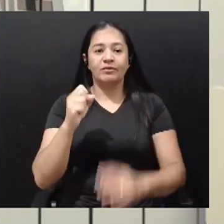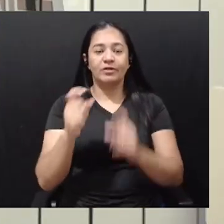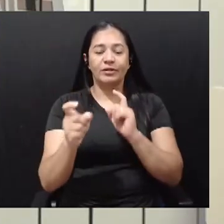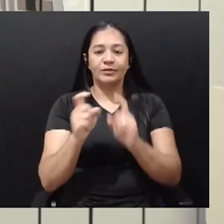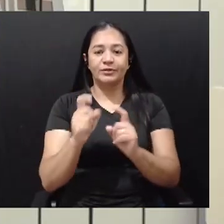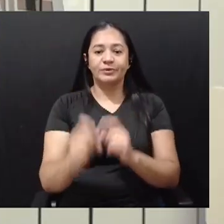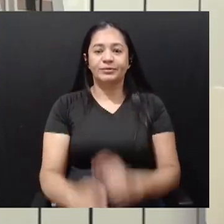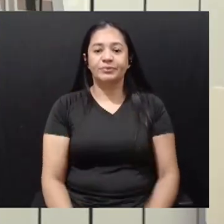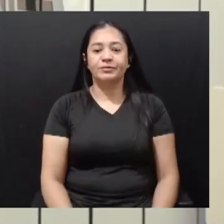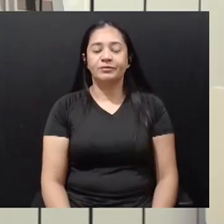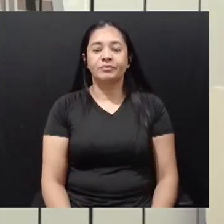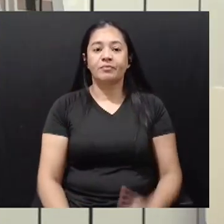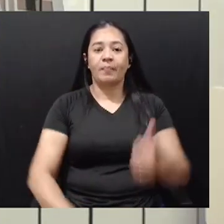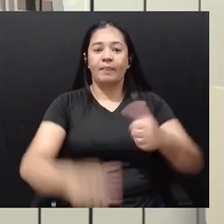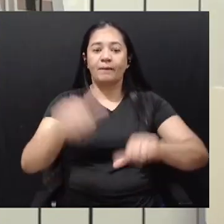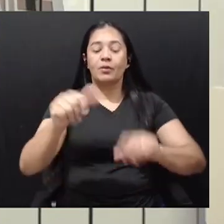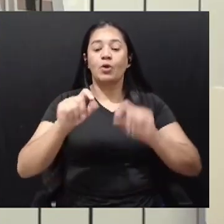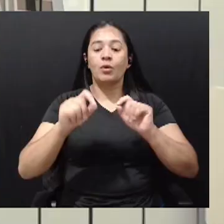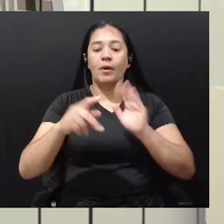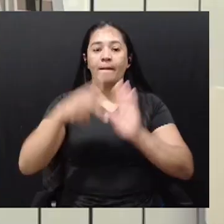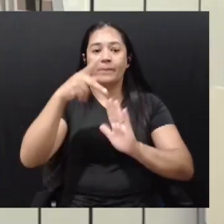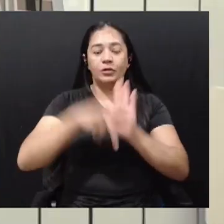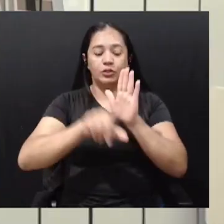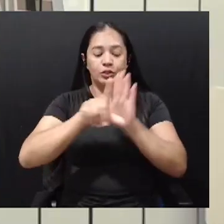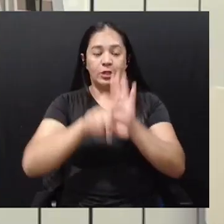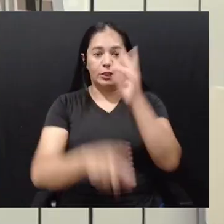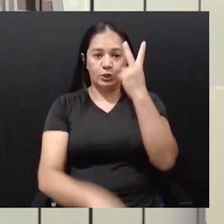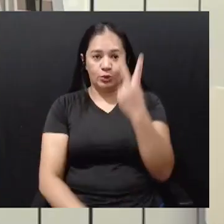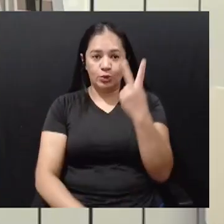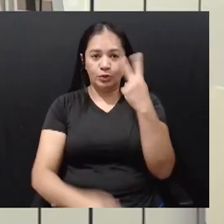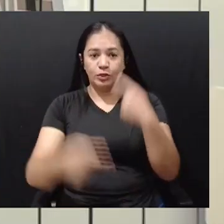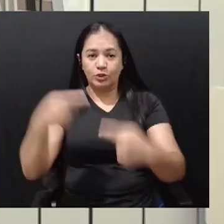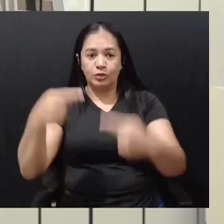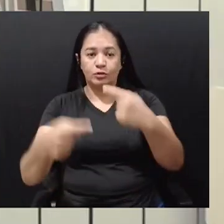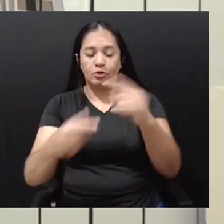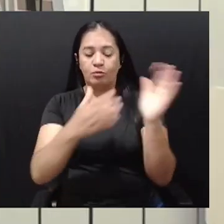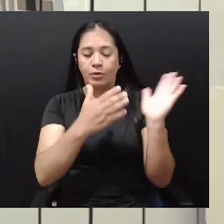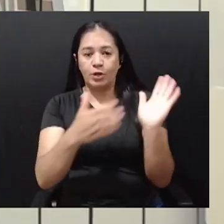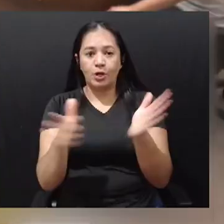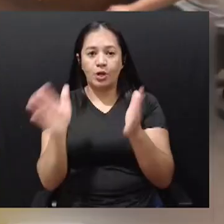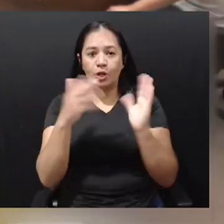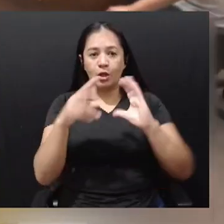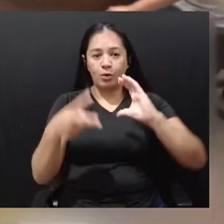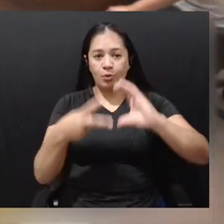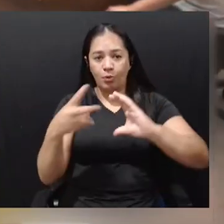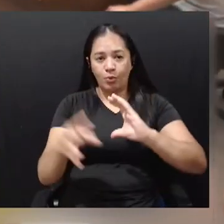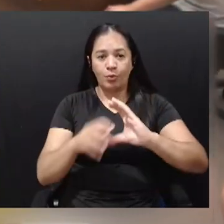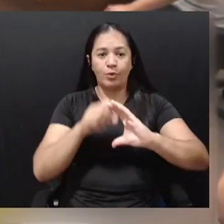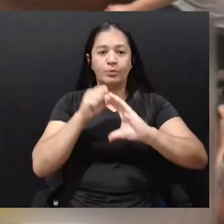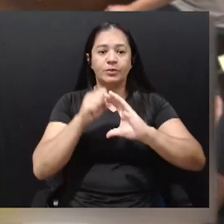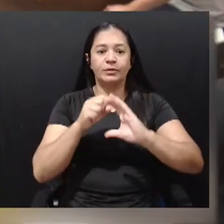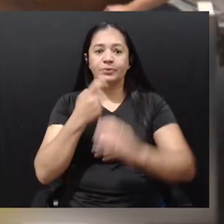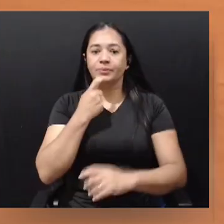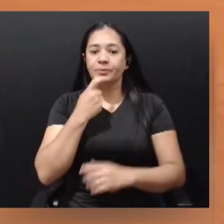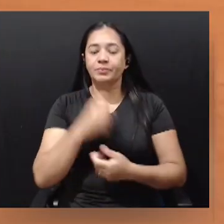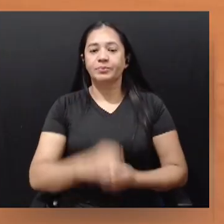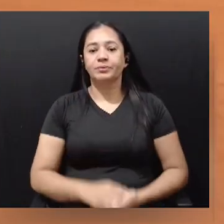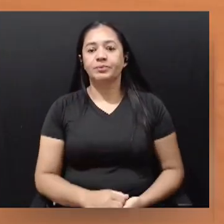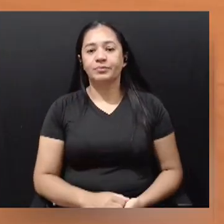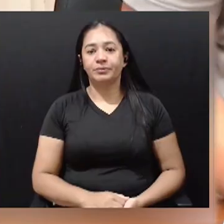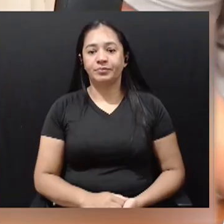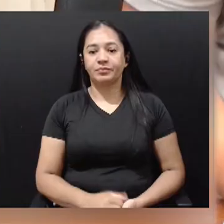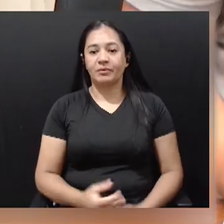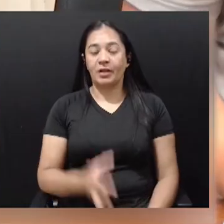2 projetos de lei e discutiu sobre a produção audiovisual de Campinas. Com a presença dos vereadores